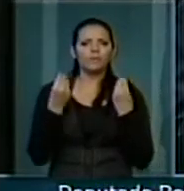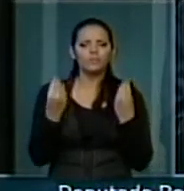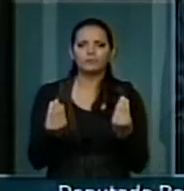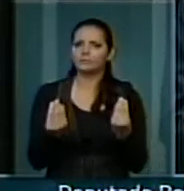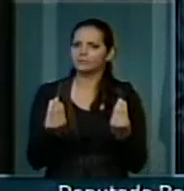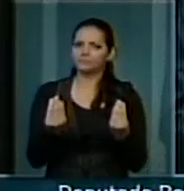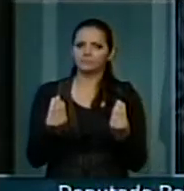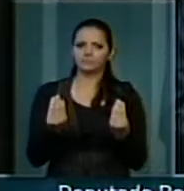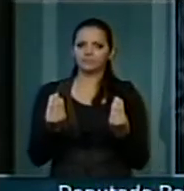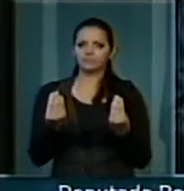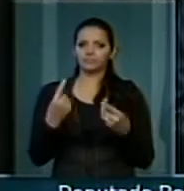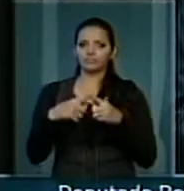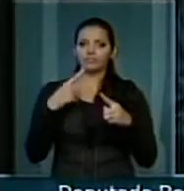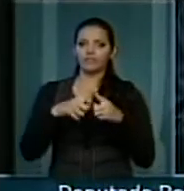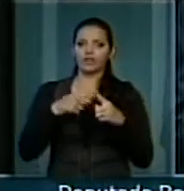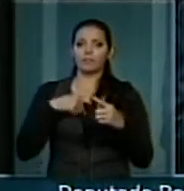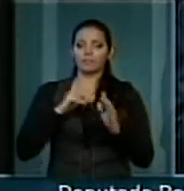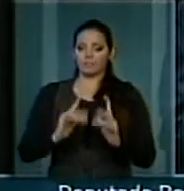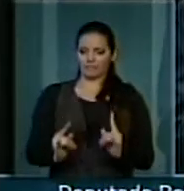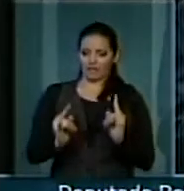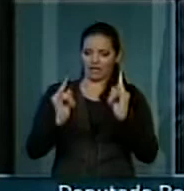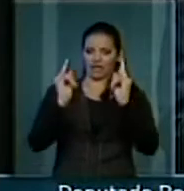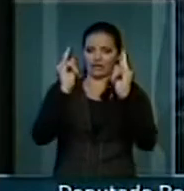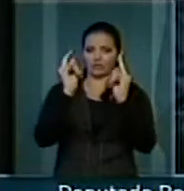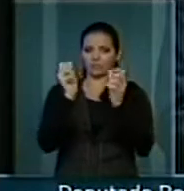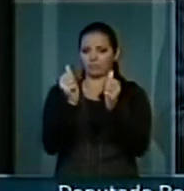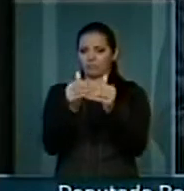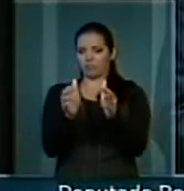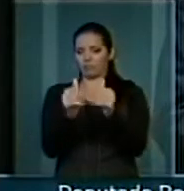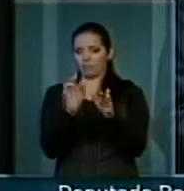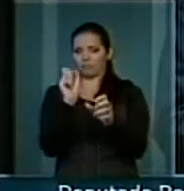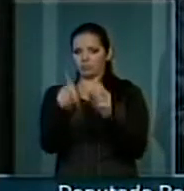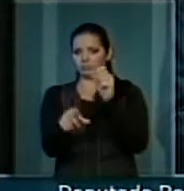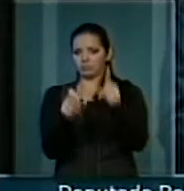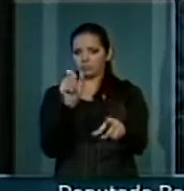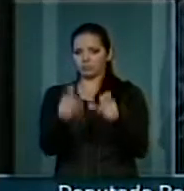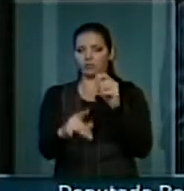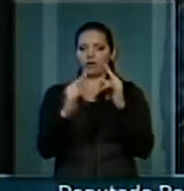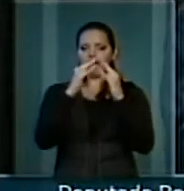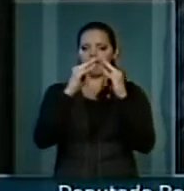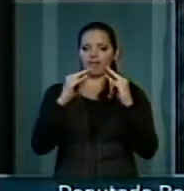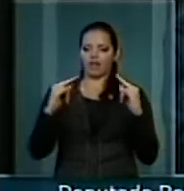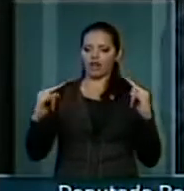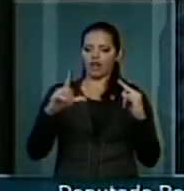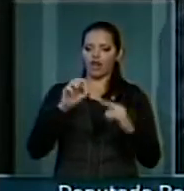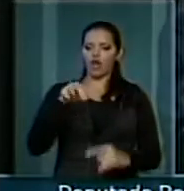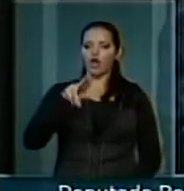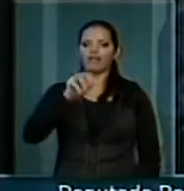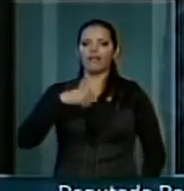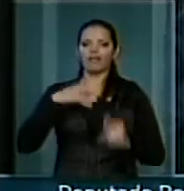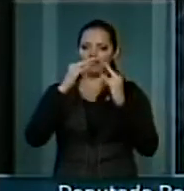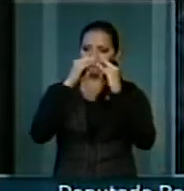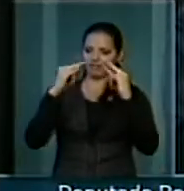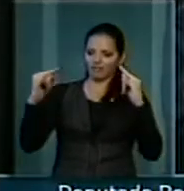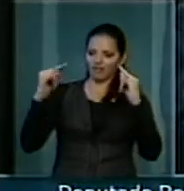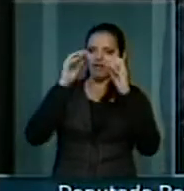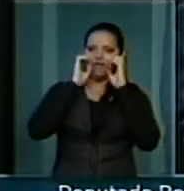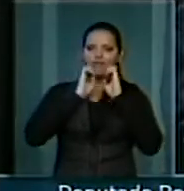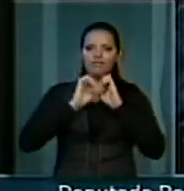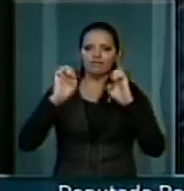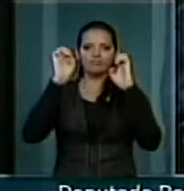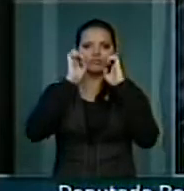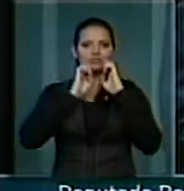Muitos de nossos prédios sofreram depredação, muitas das tendas de lona que usávamos para evangelização, como